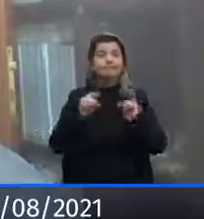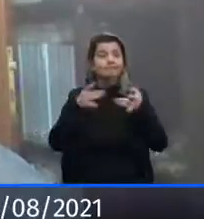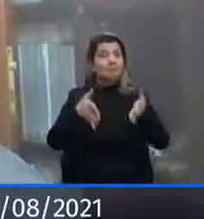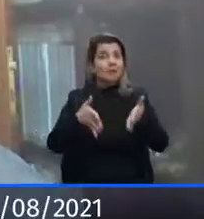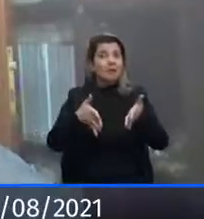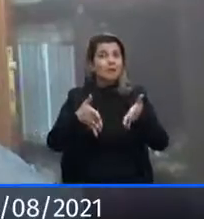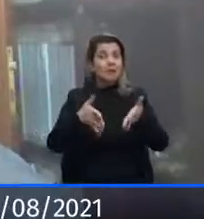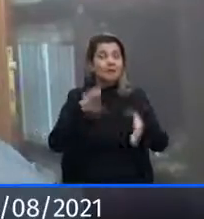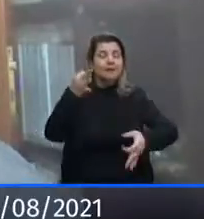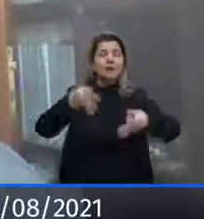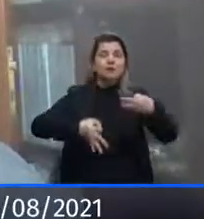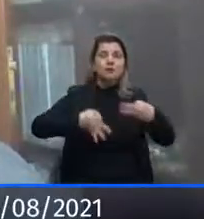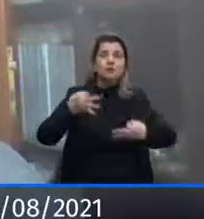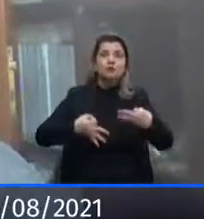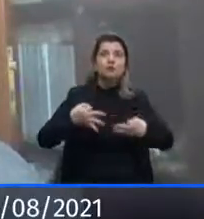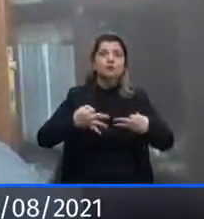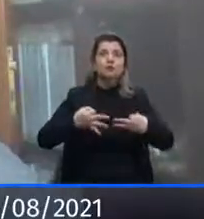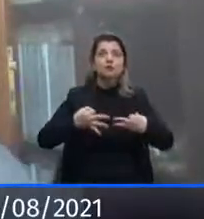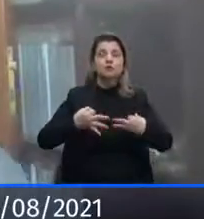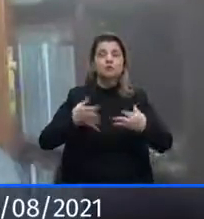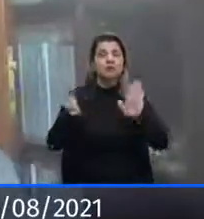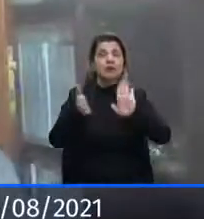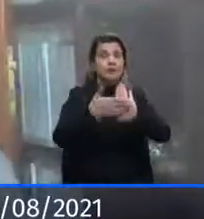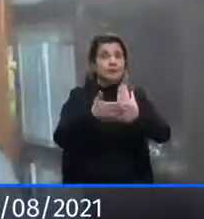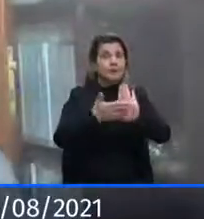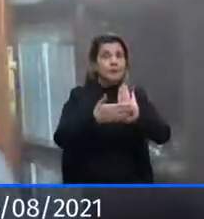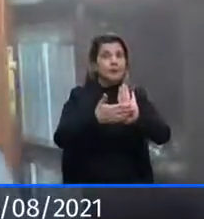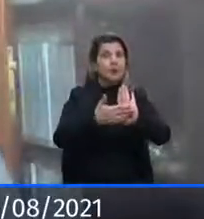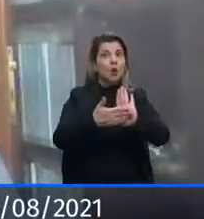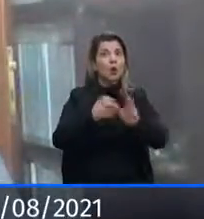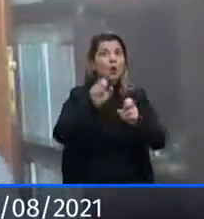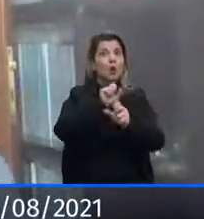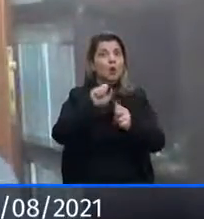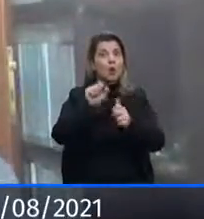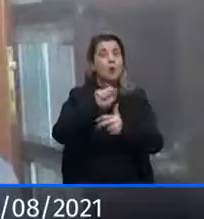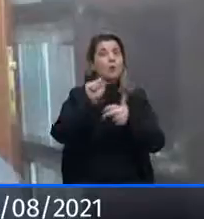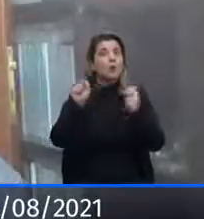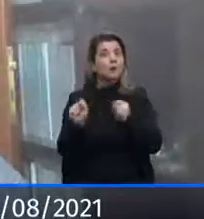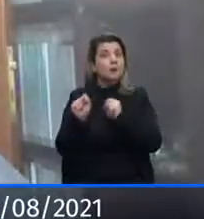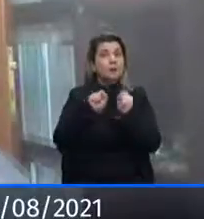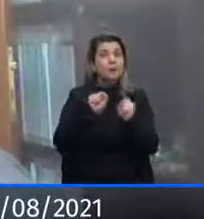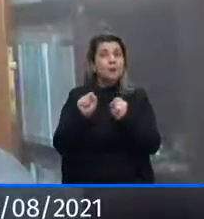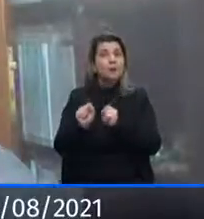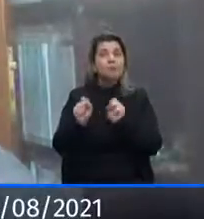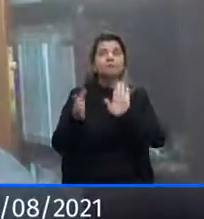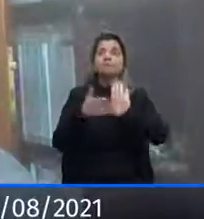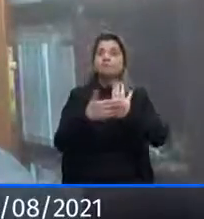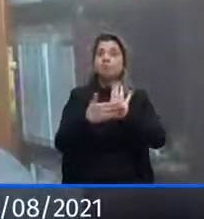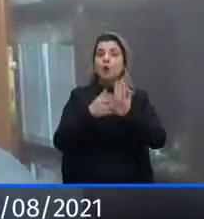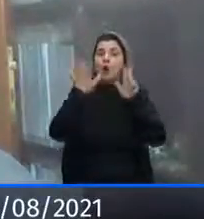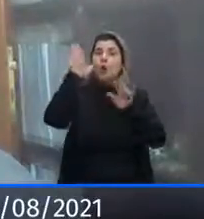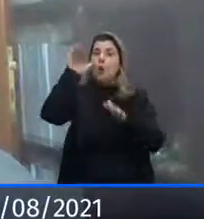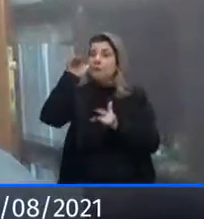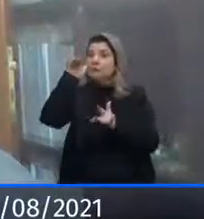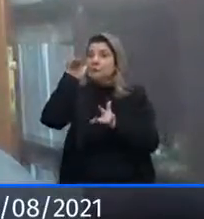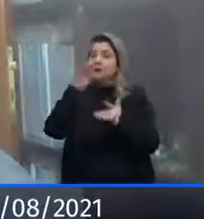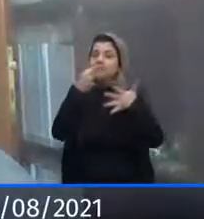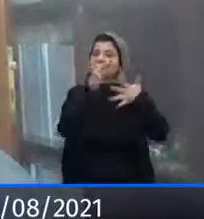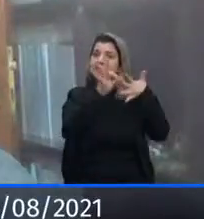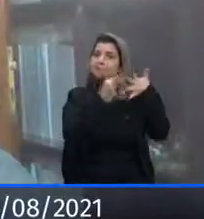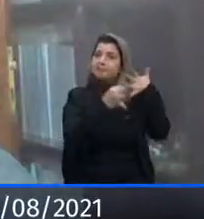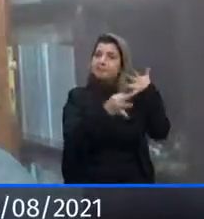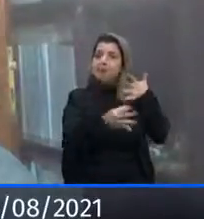que, na justificativa da presente proposta, o poder proponente observa que, quanto aos